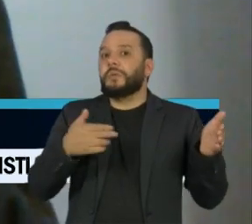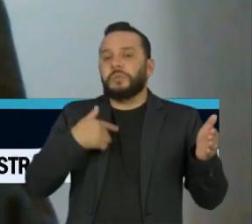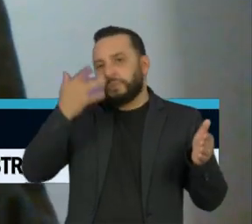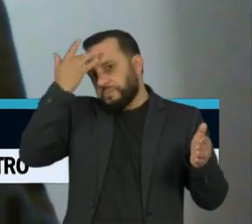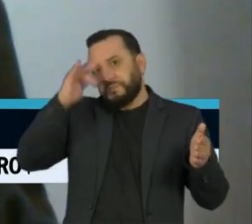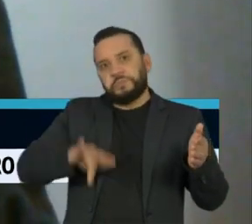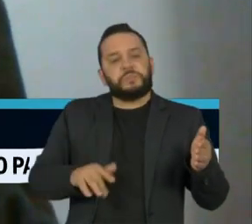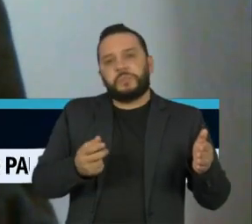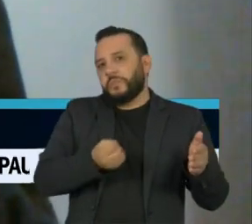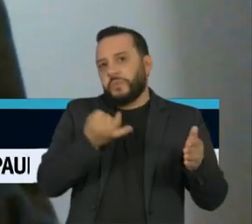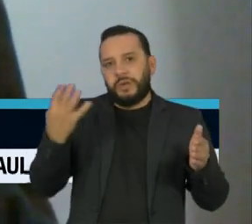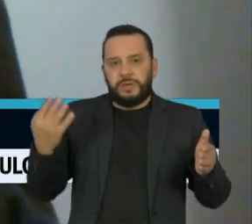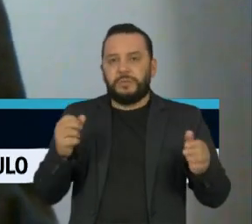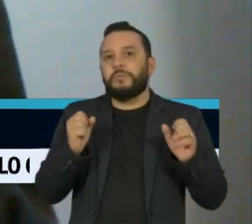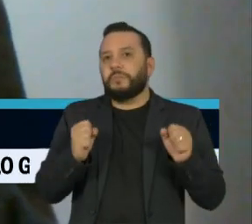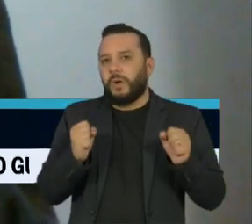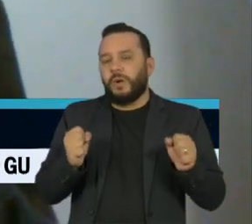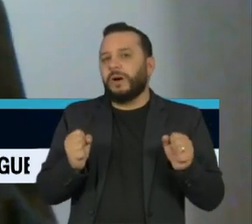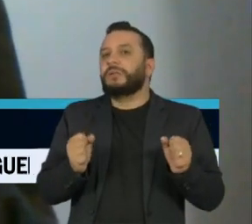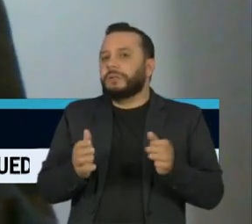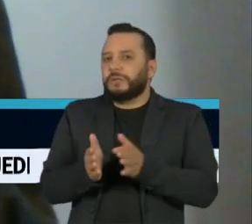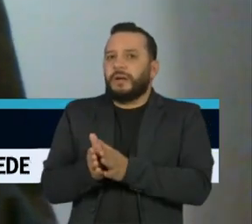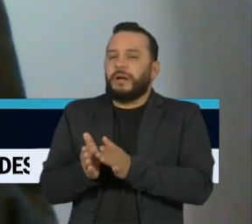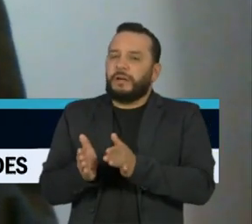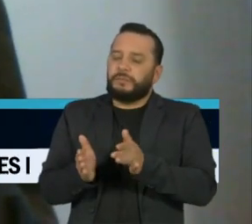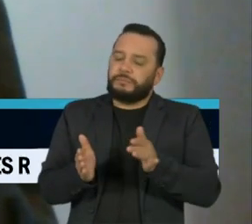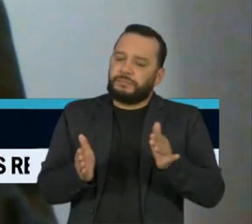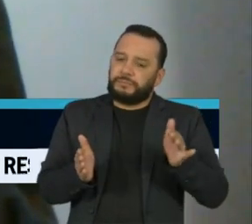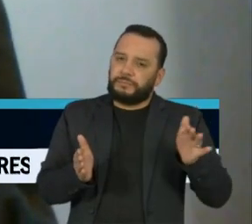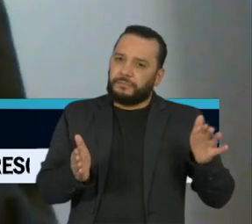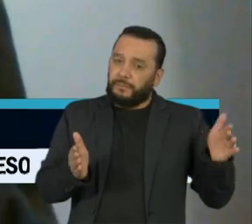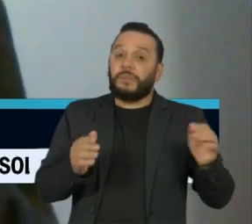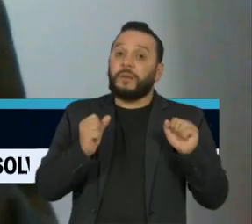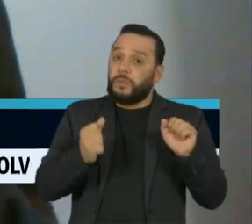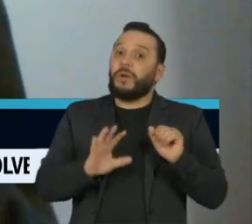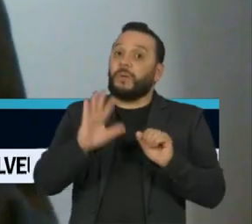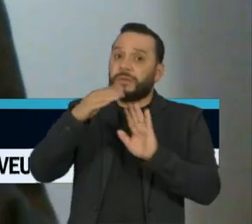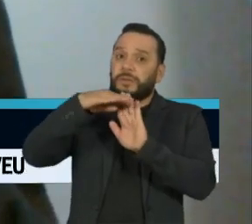viver um período de volta, de retração até o final do ano.